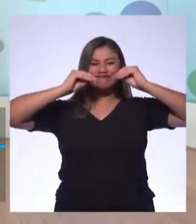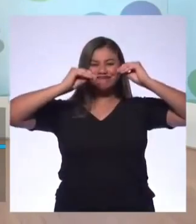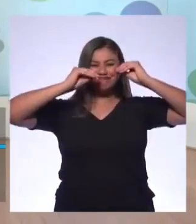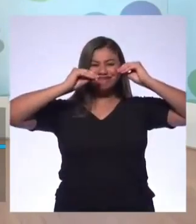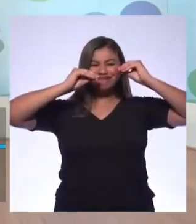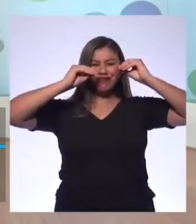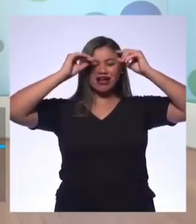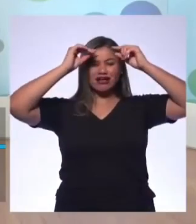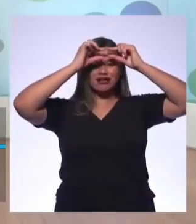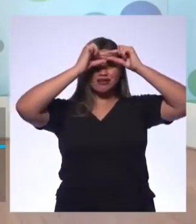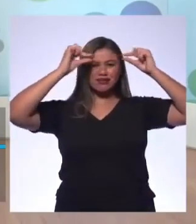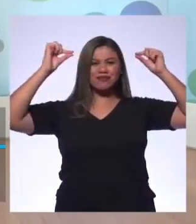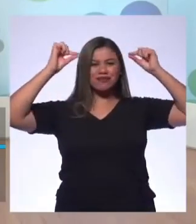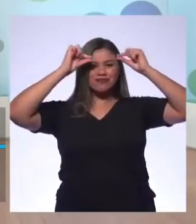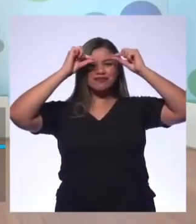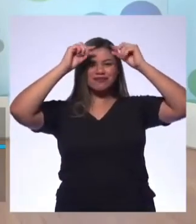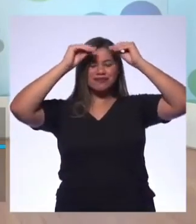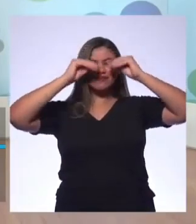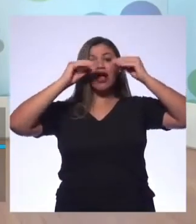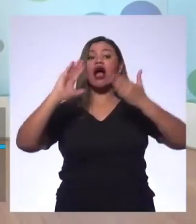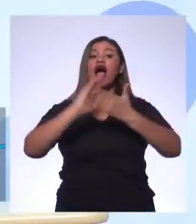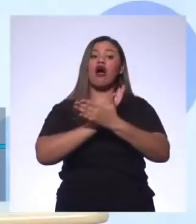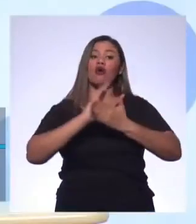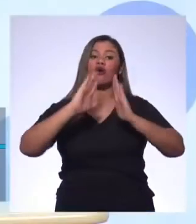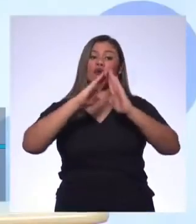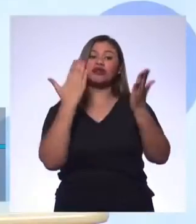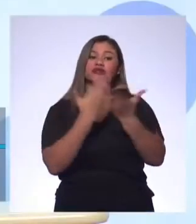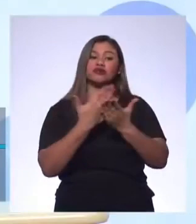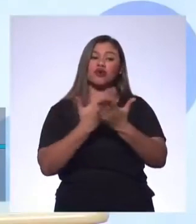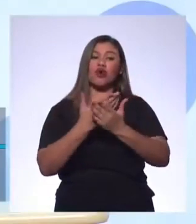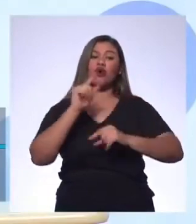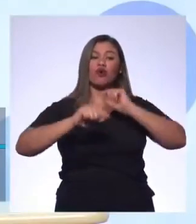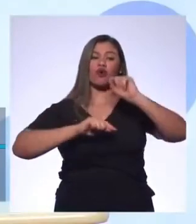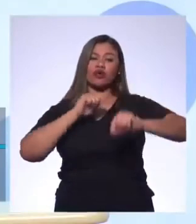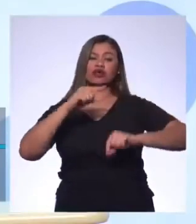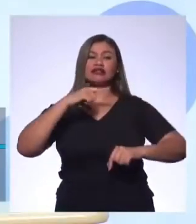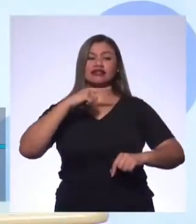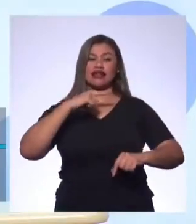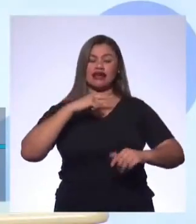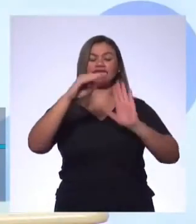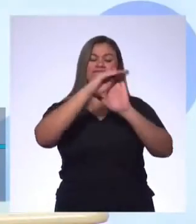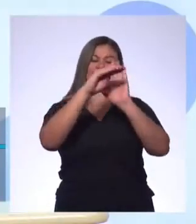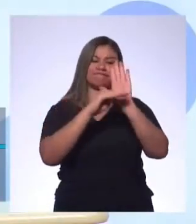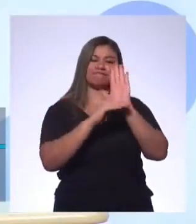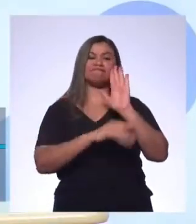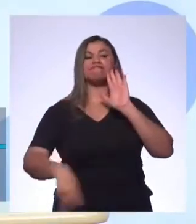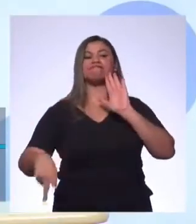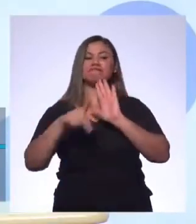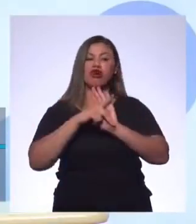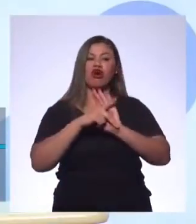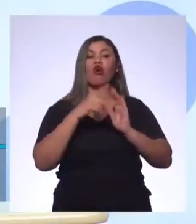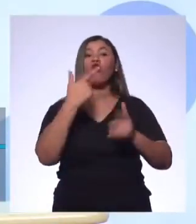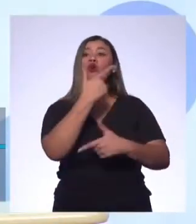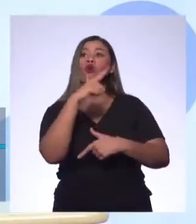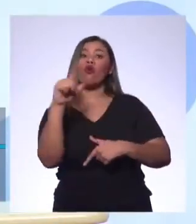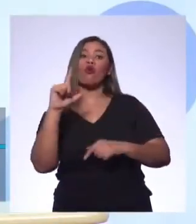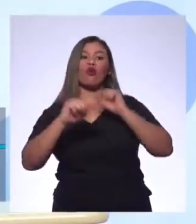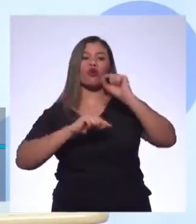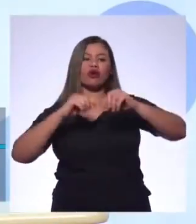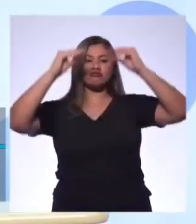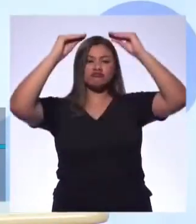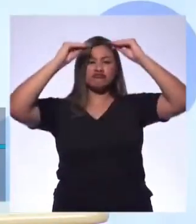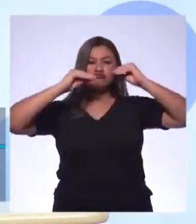boné. Então, em algumas escolas, o regimento traz isso também, né? Outras já enxergam o